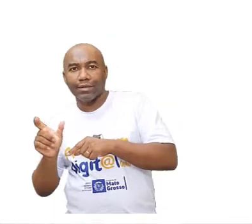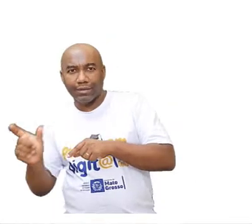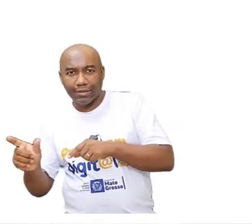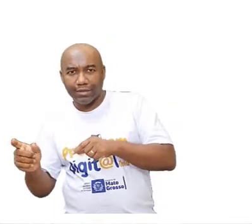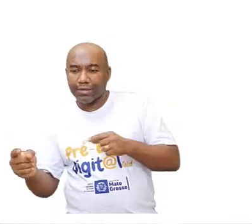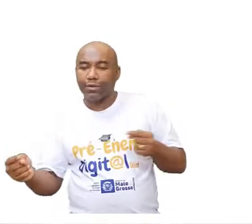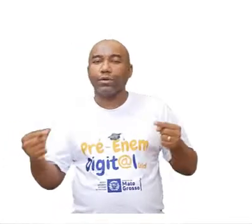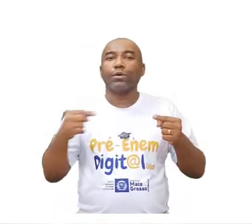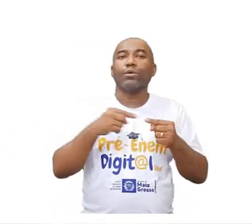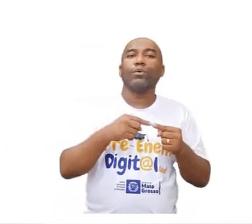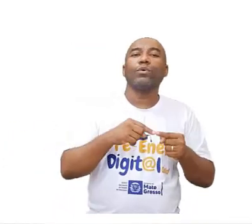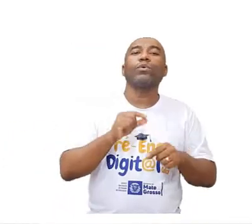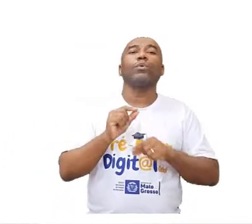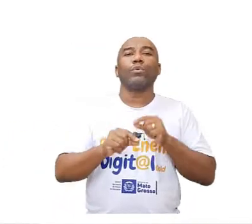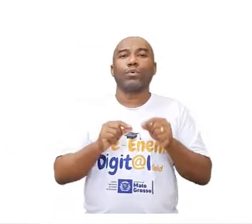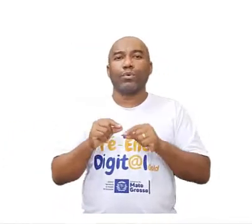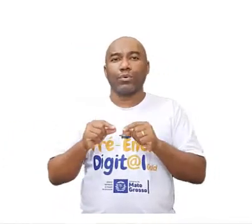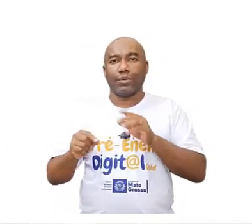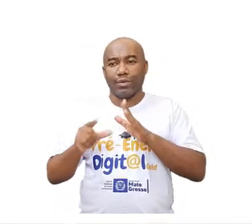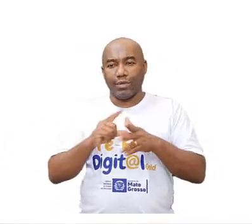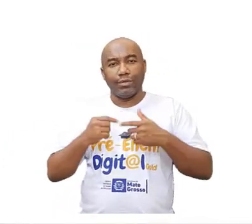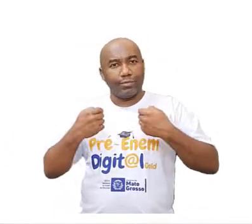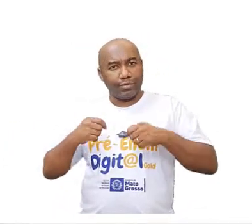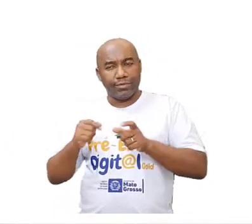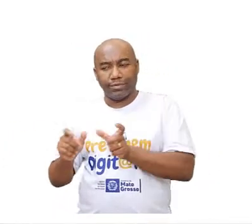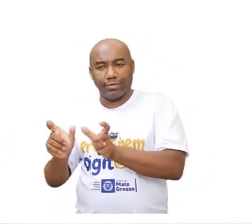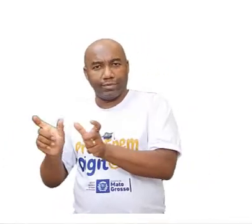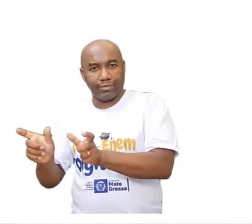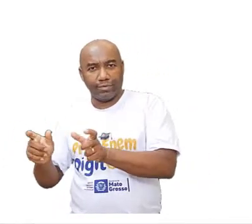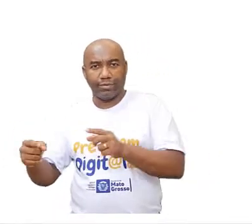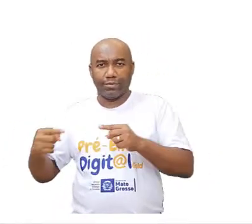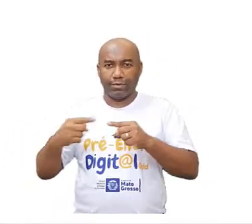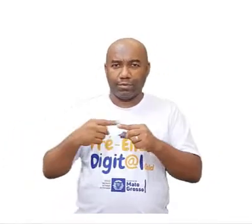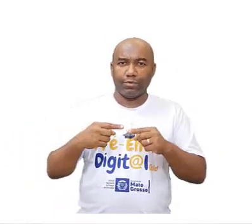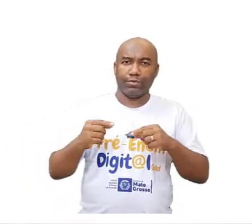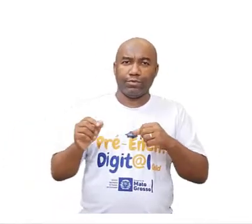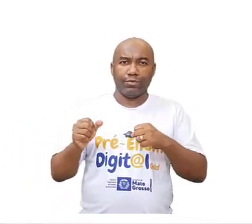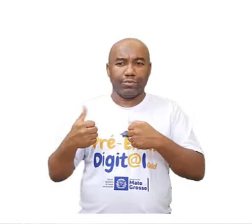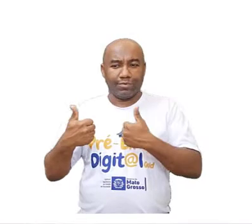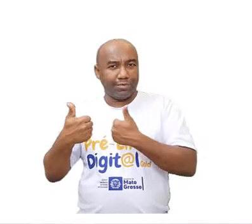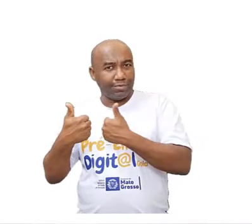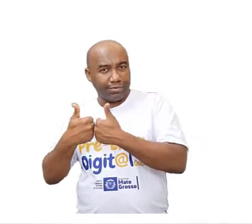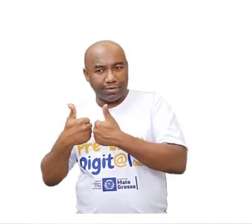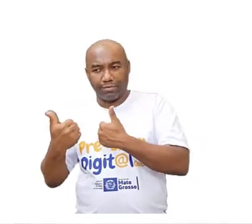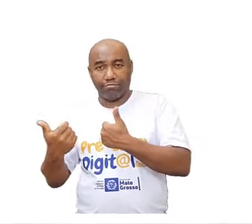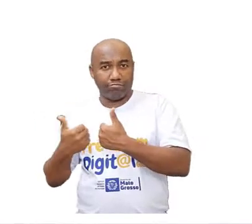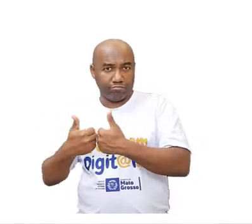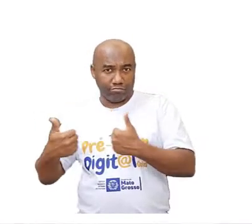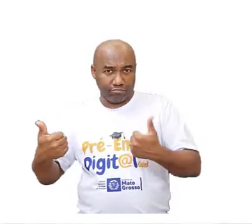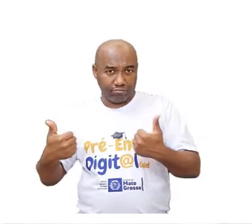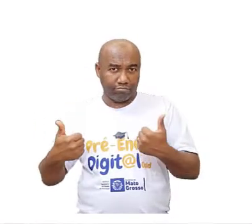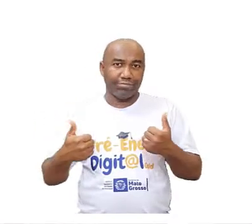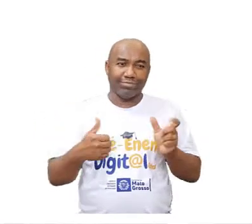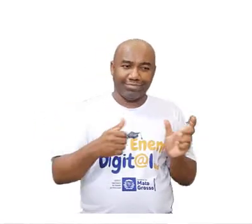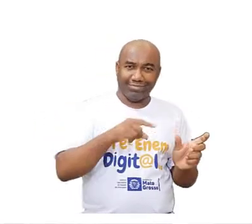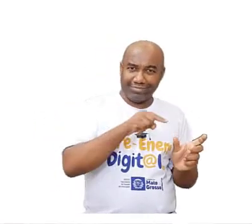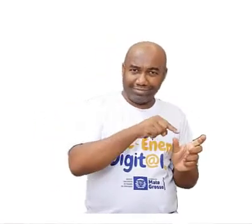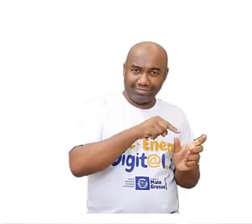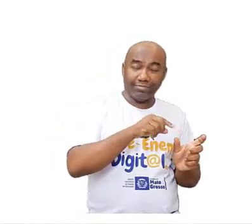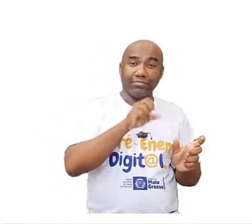Ele deve obrigatoriamente concordar com o substantivo mais próximo. Se o adjetivo está